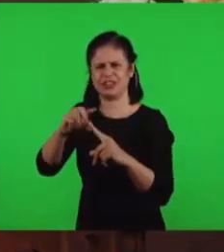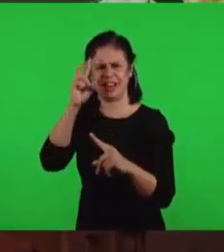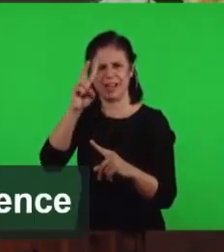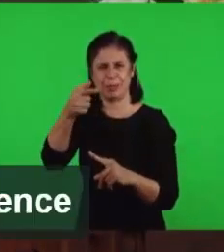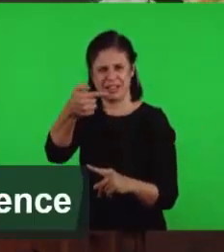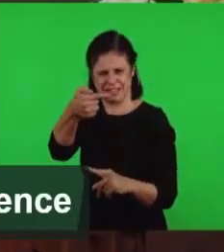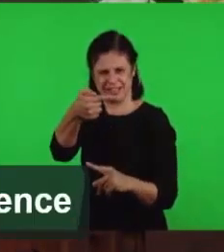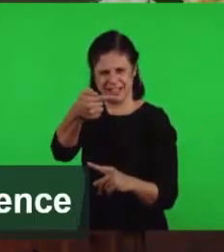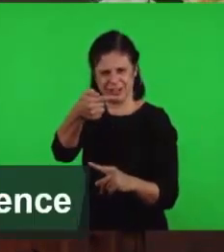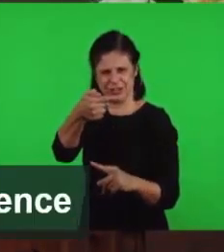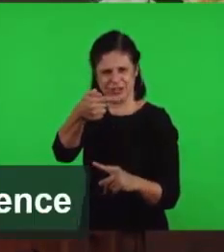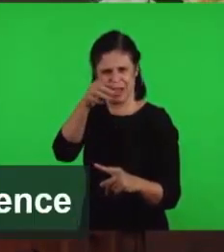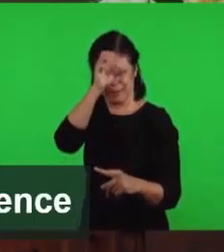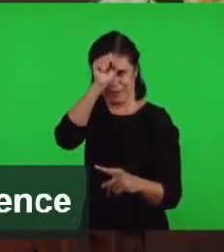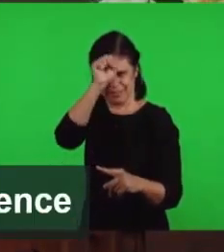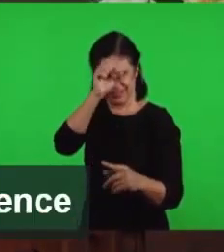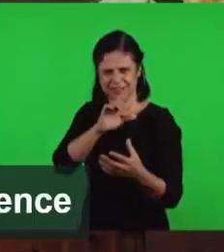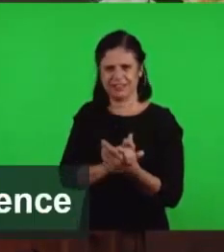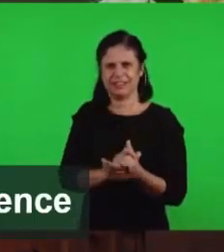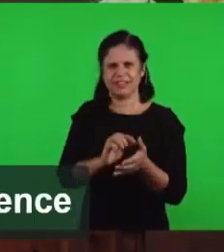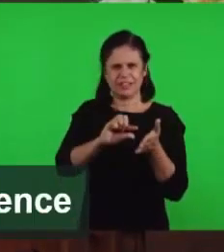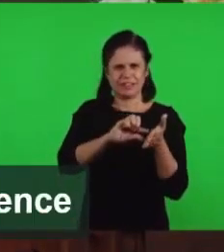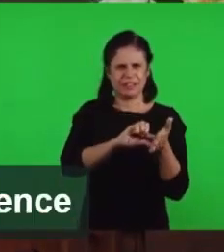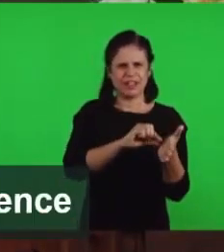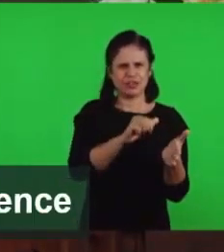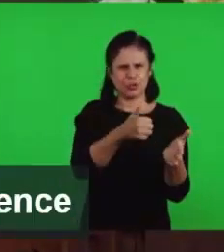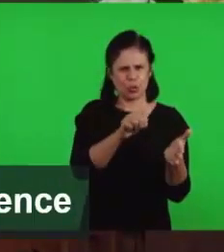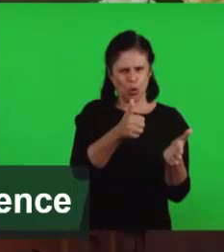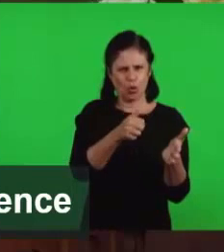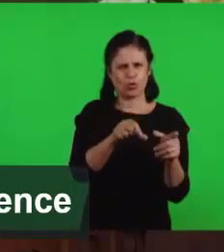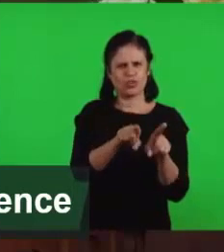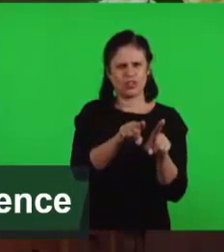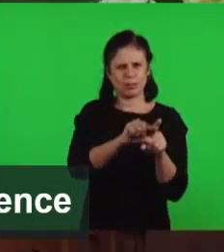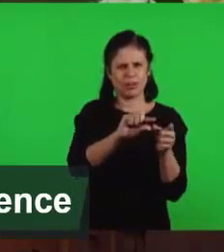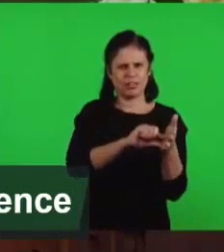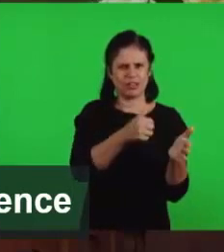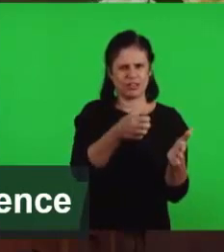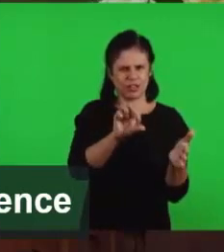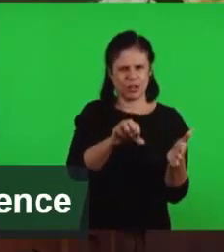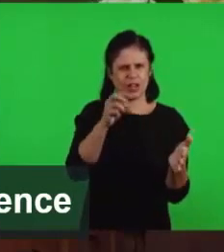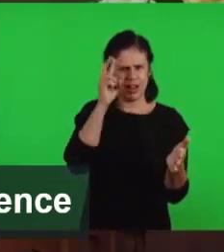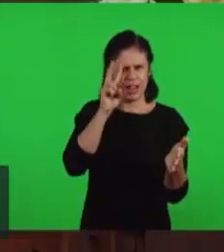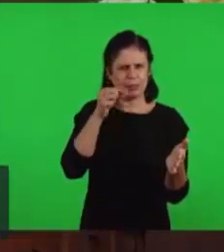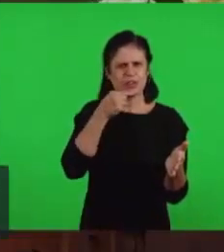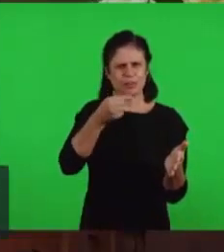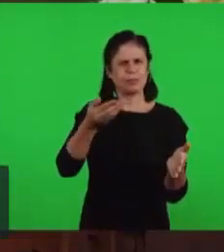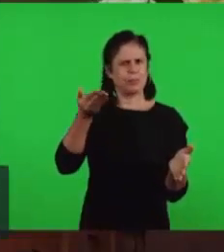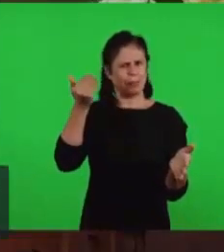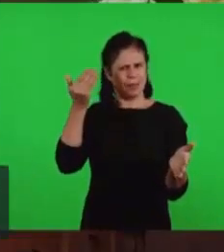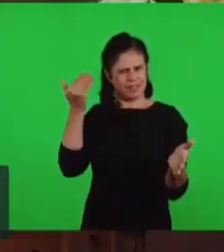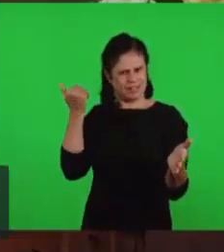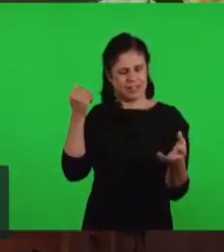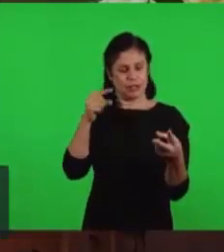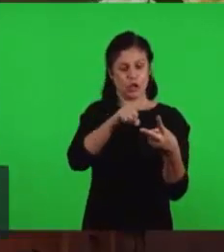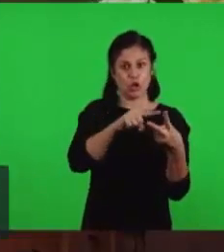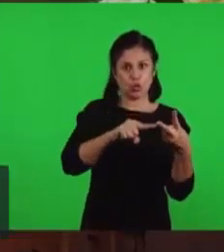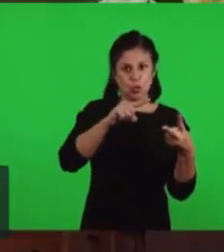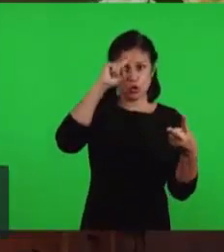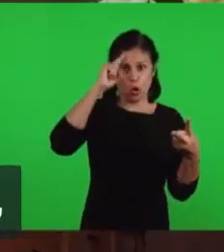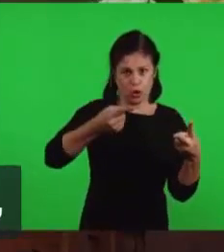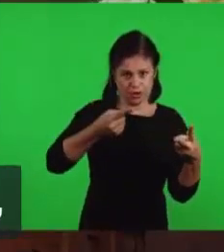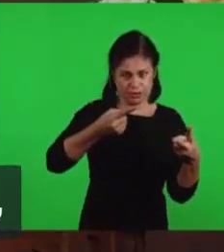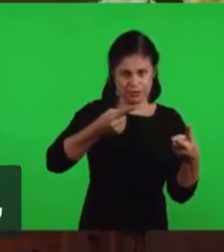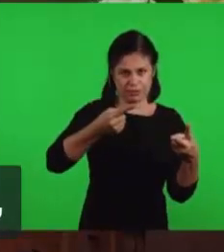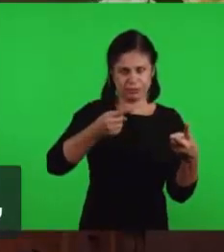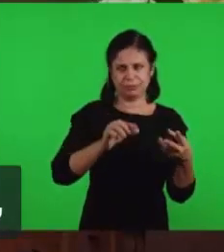com relação ao verso 11 e conversa com relação ao verso 19 a diferença entre as duas ordens que foram dadas